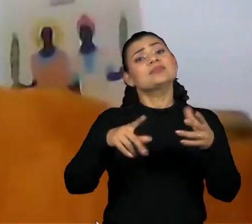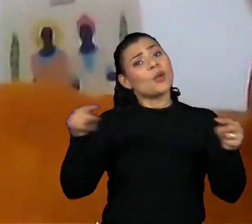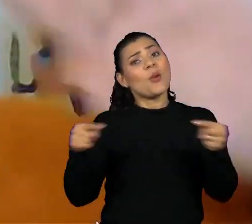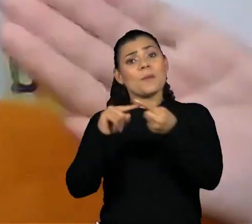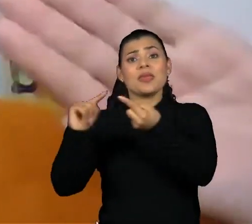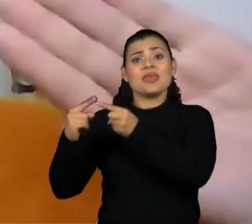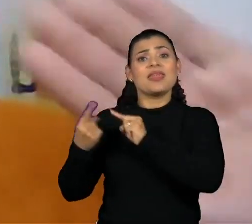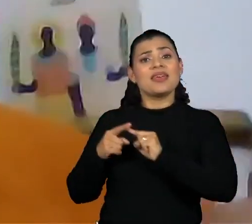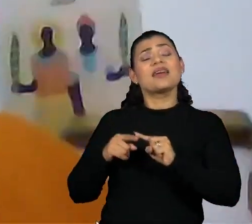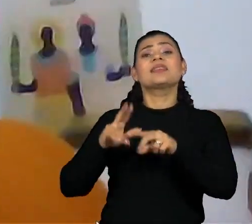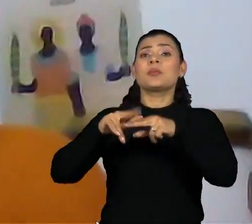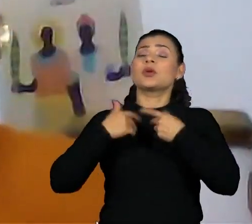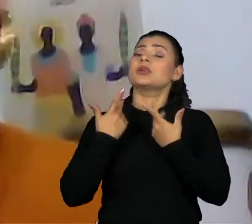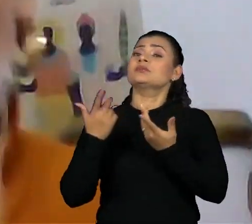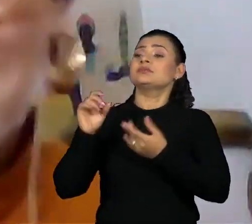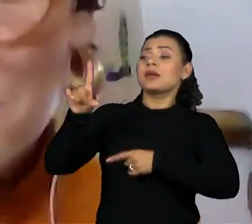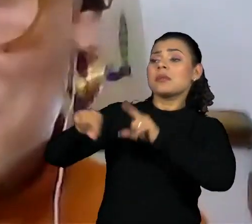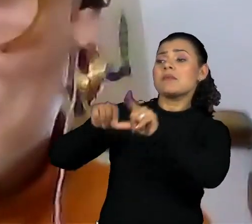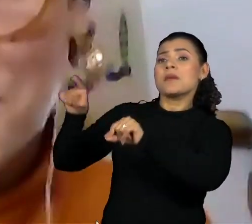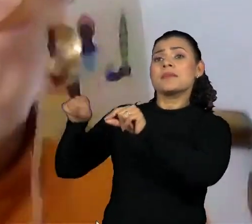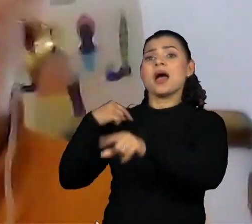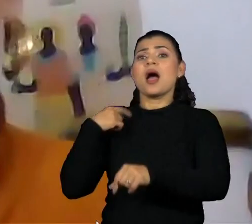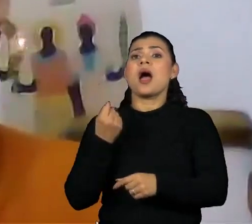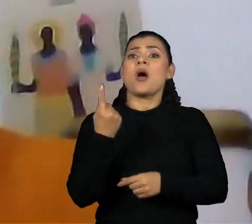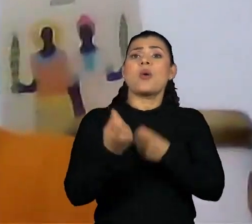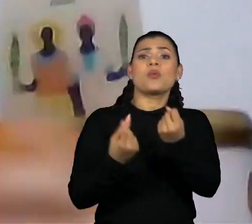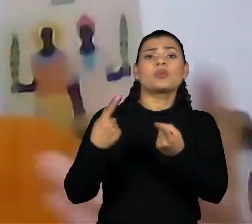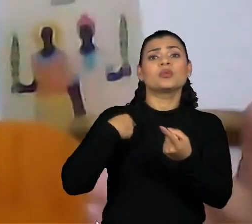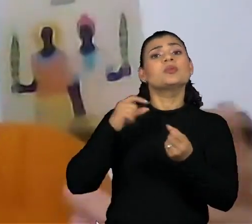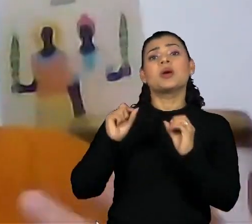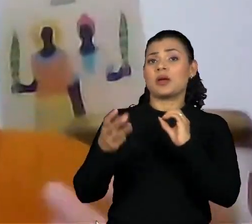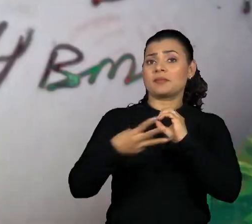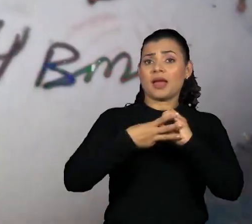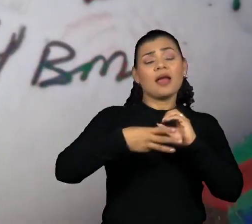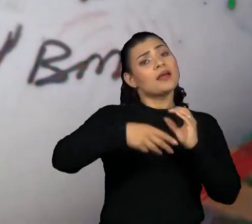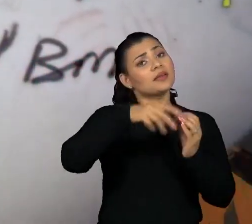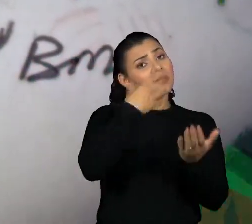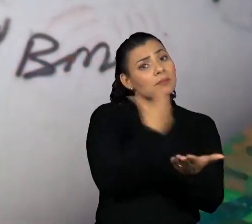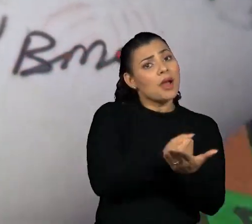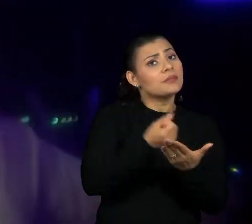quando você vai colocar numa prateleira, numa playlist do Spotify.